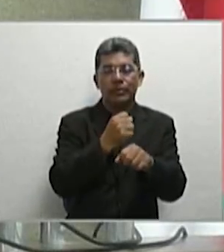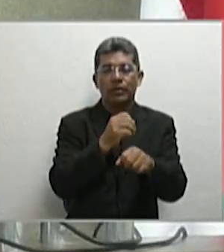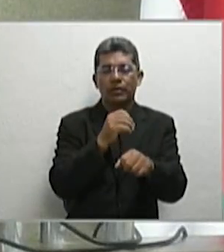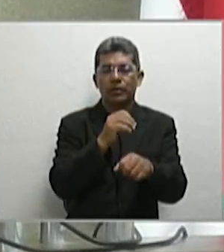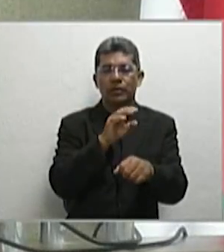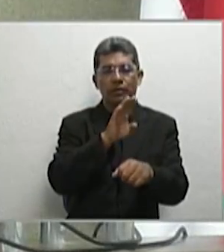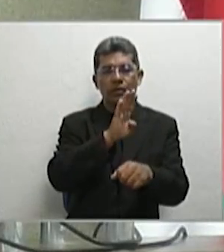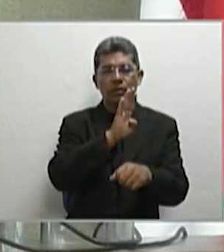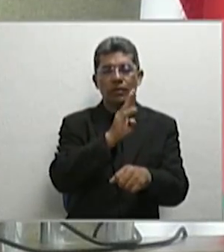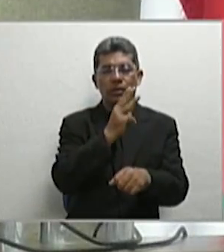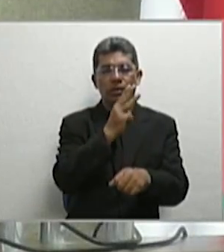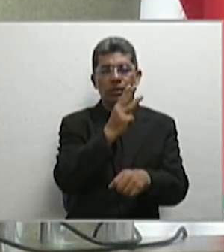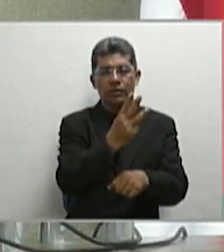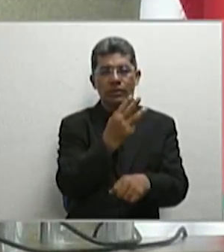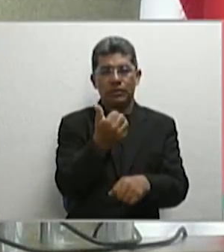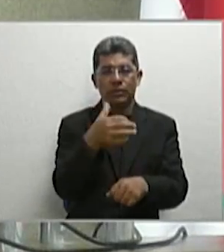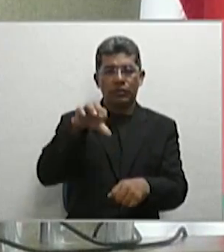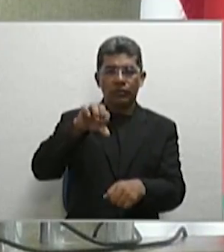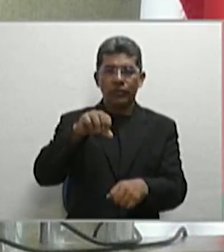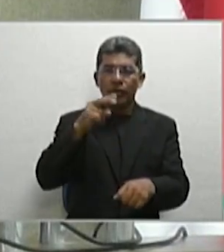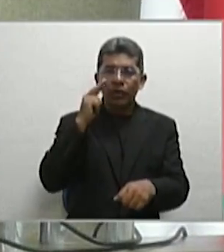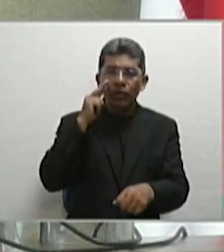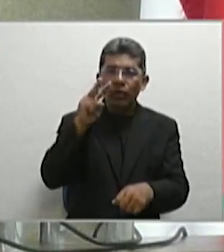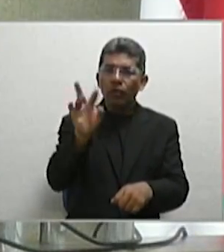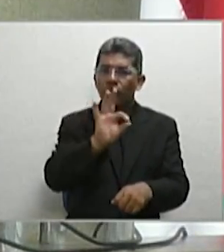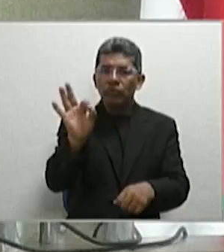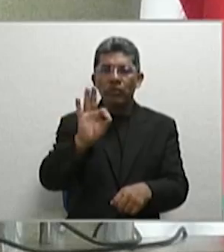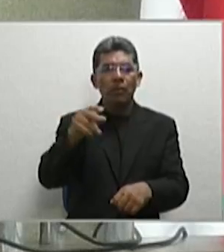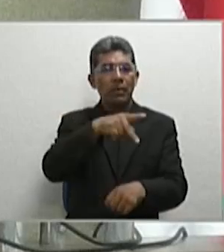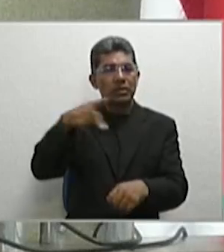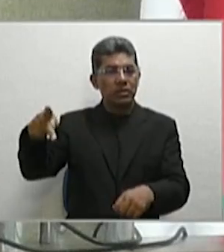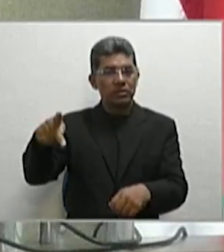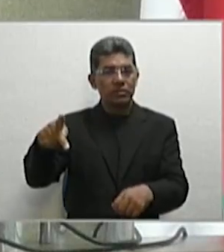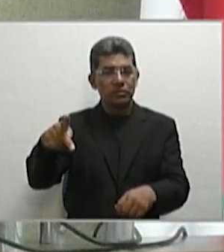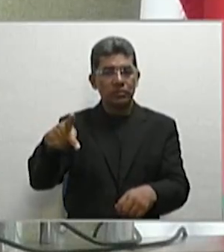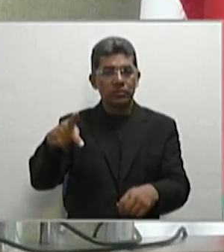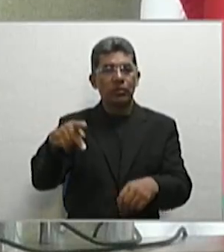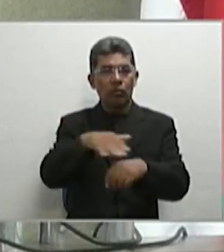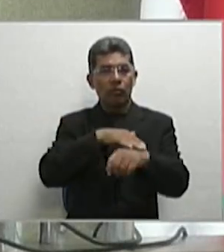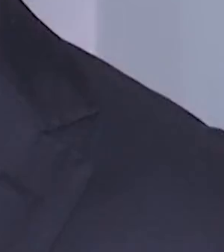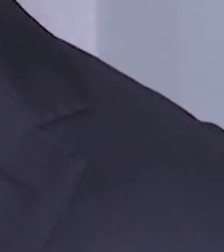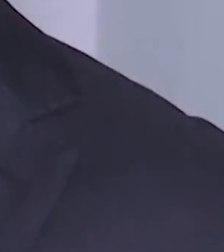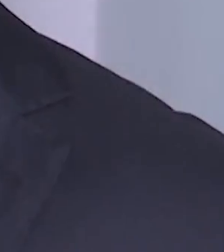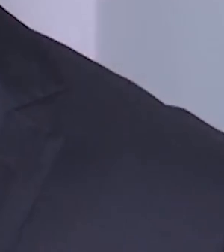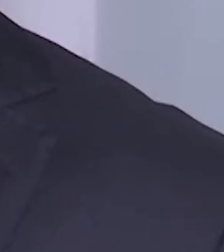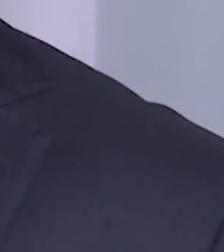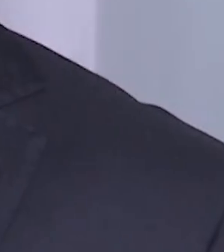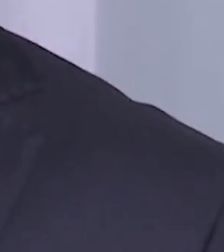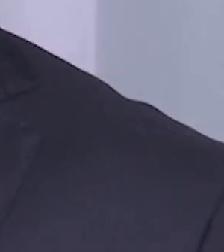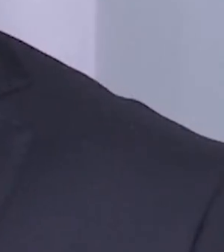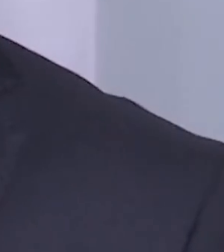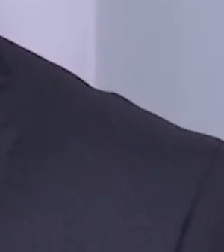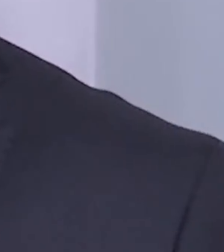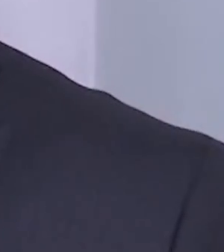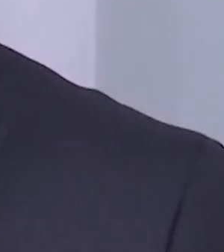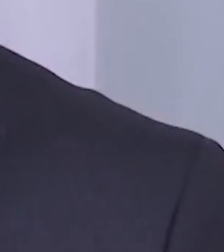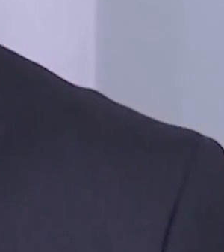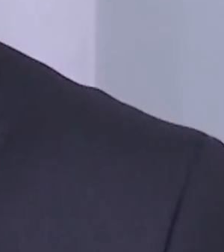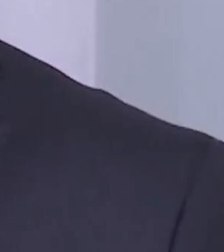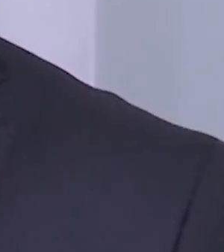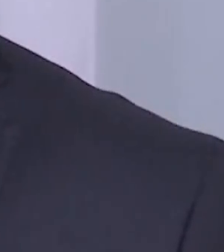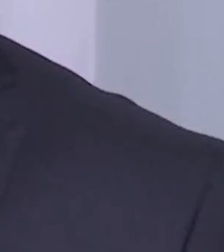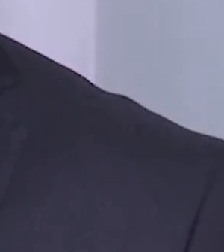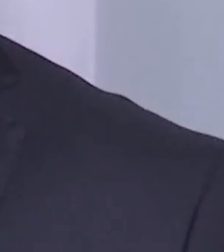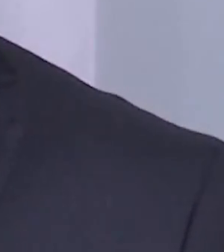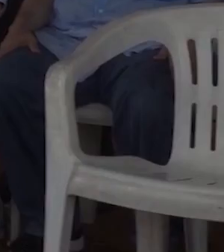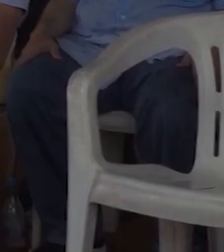319. Eu não ouvi o presidente Lula dizer: nós vamos ouvir o povo de Altazes. O líder do governo federal na casa,